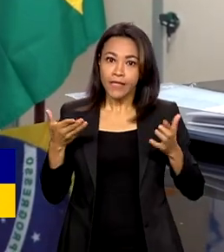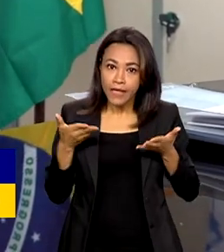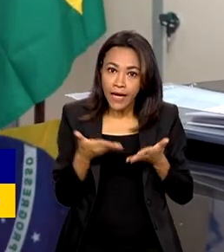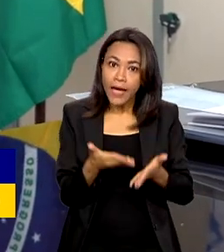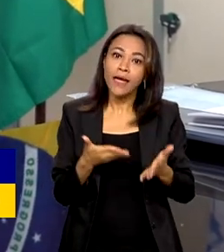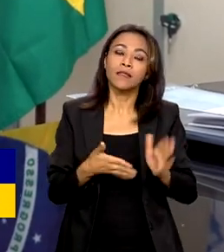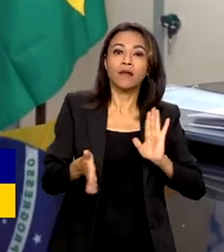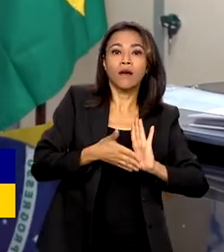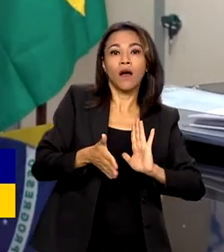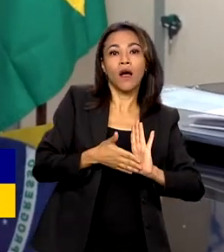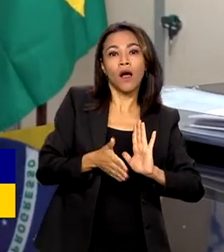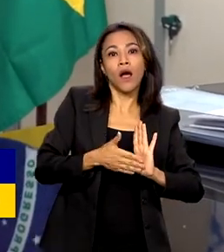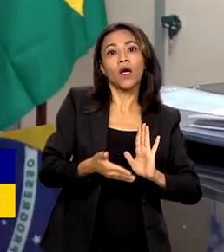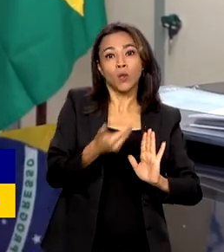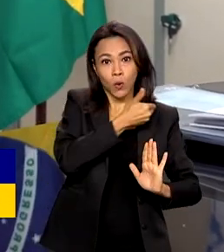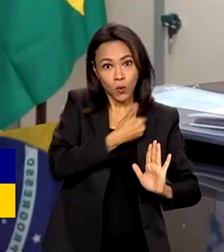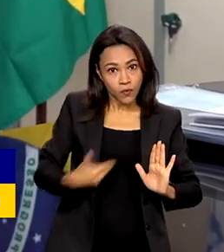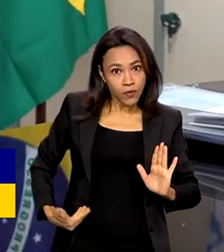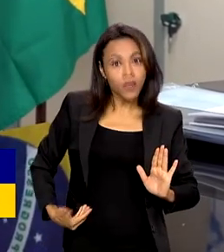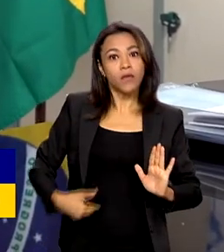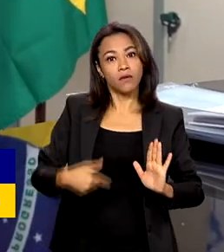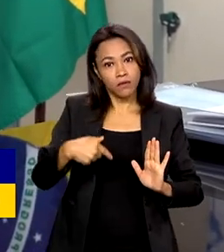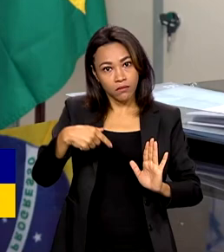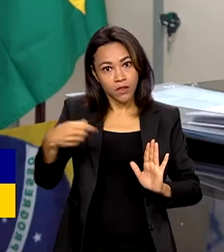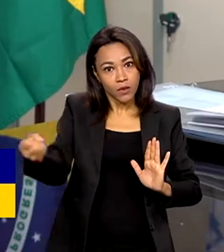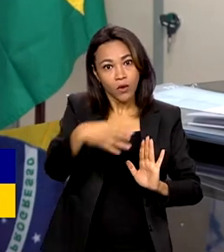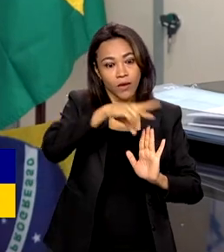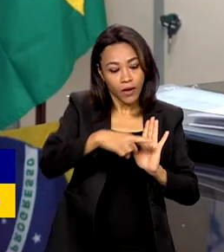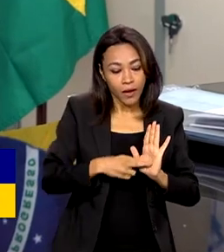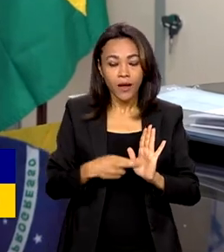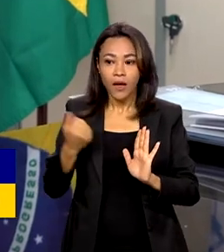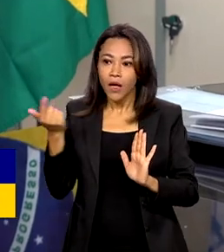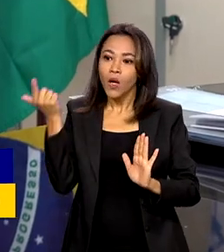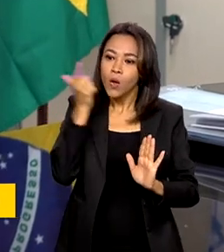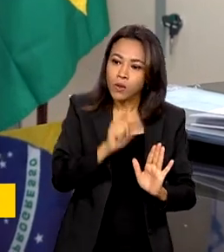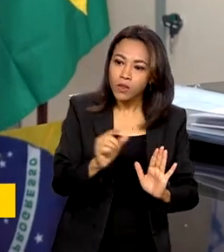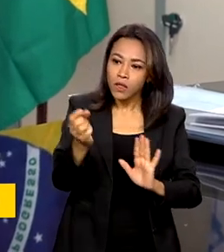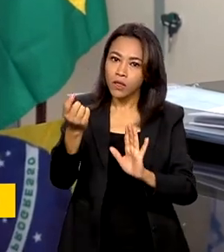beneficia a população brasileira seja efetivamente cumprida.